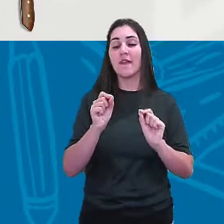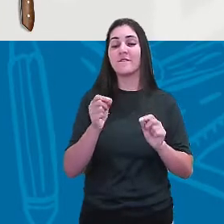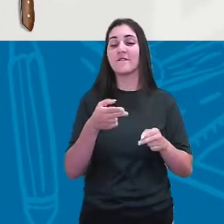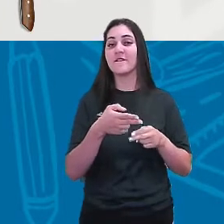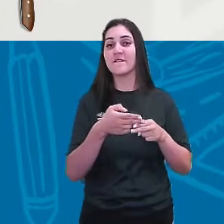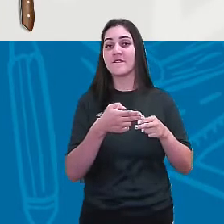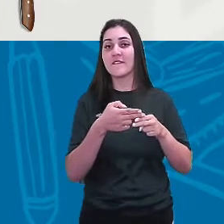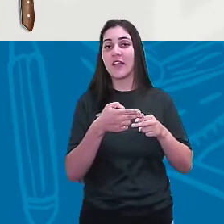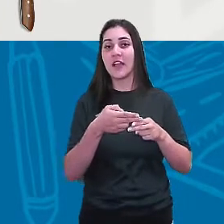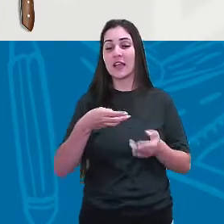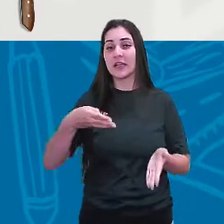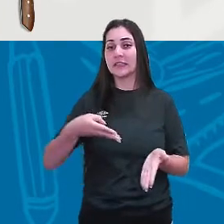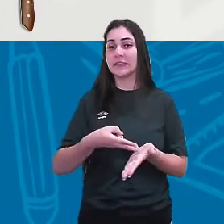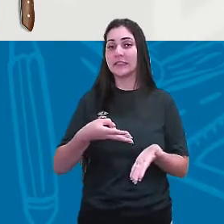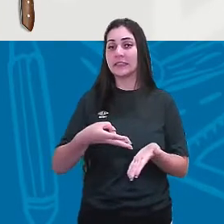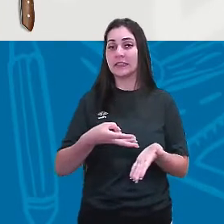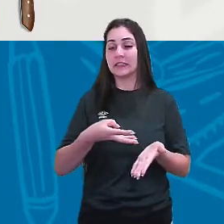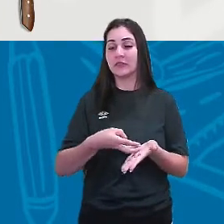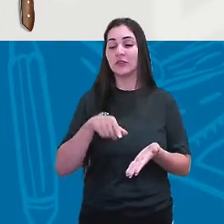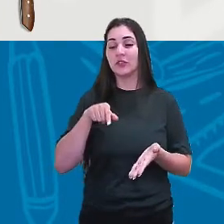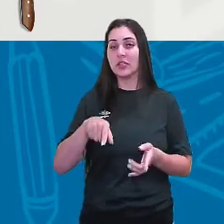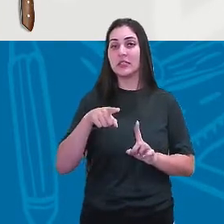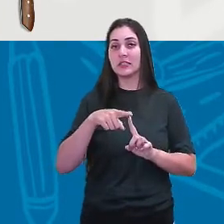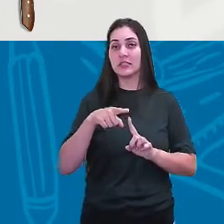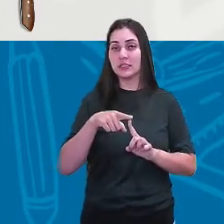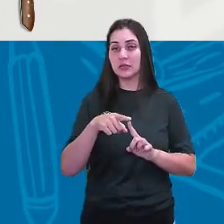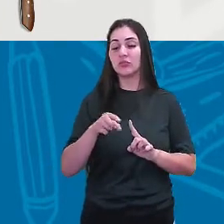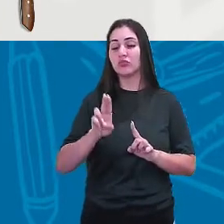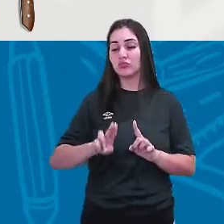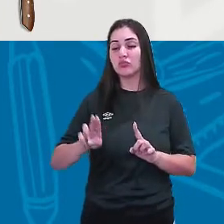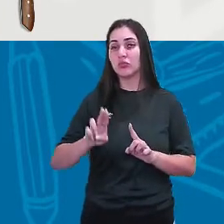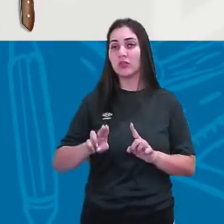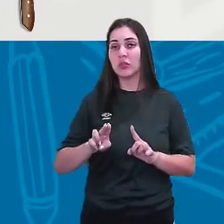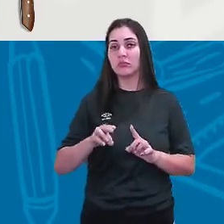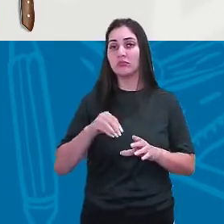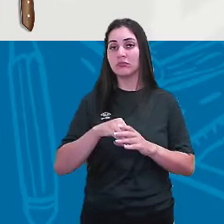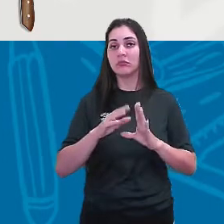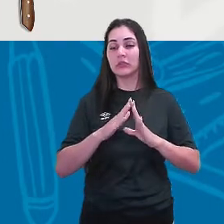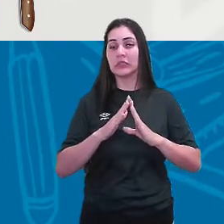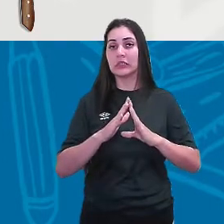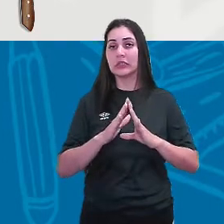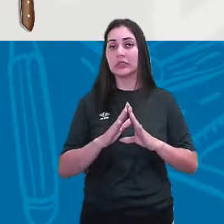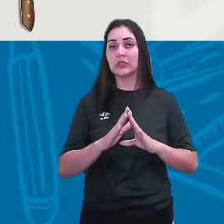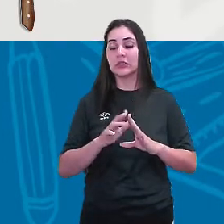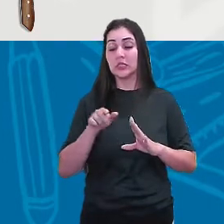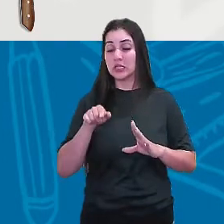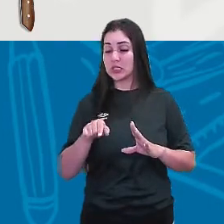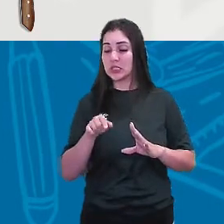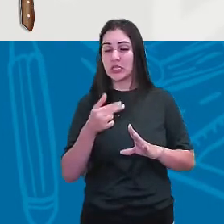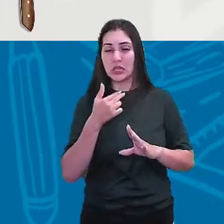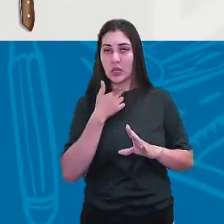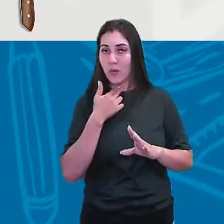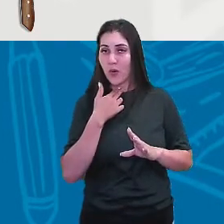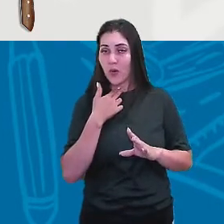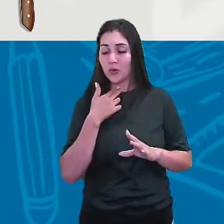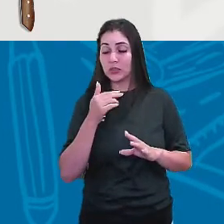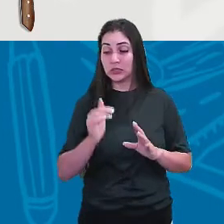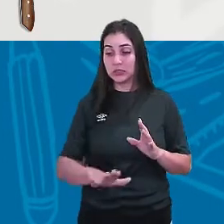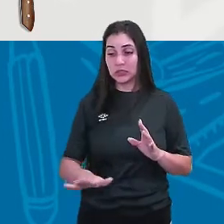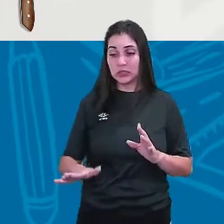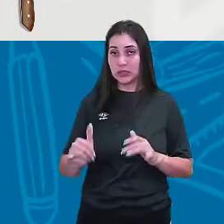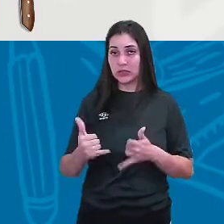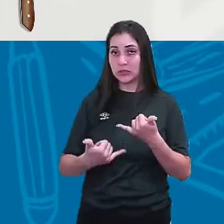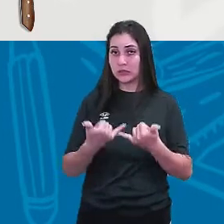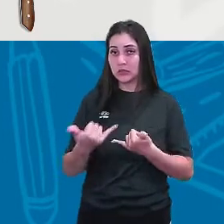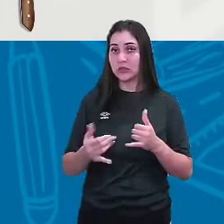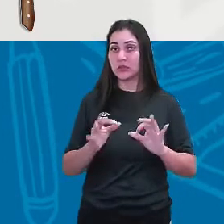e garfos. Esses equipamentos, esses utensílios domésticos, eles não são utensílios para a criança estar brincando,